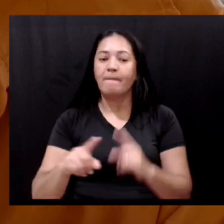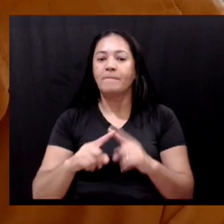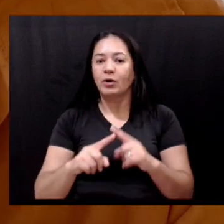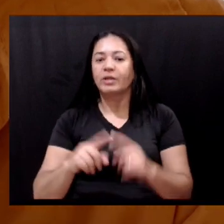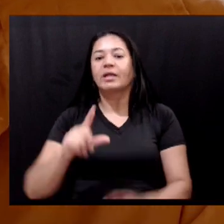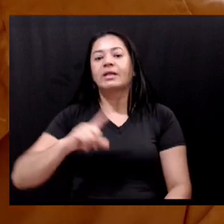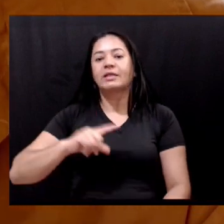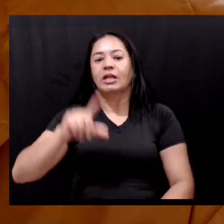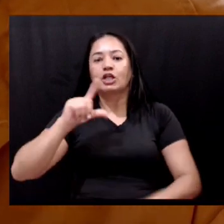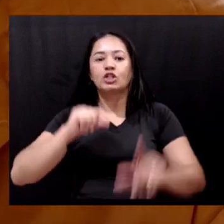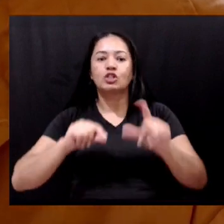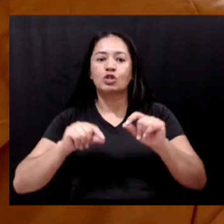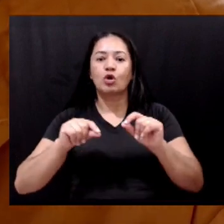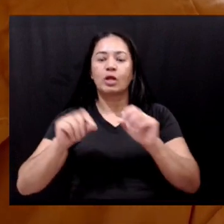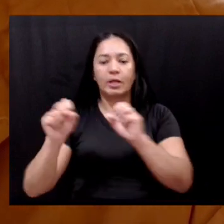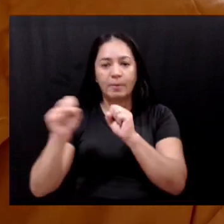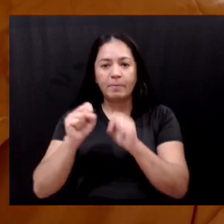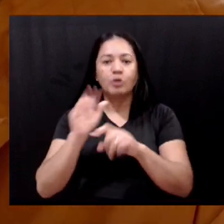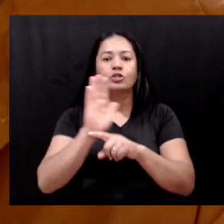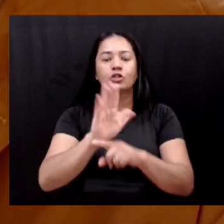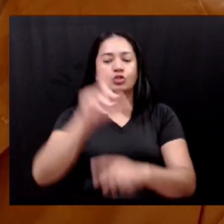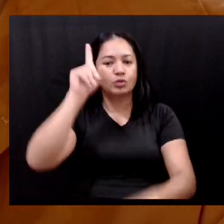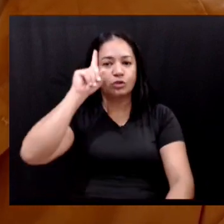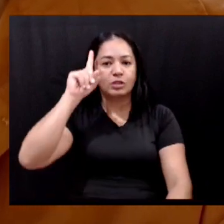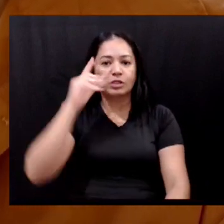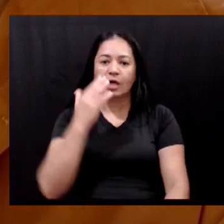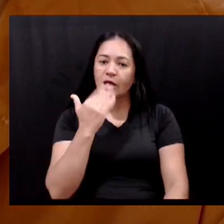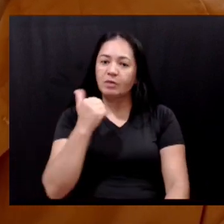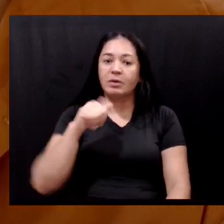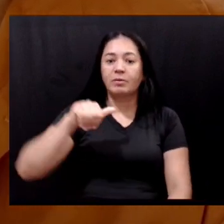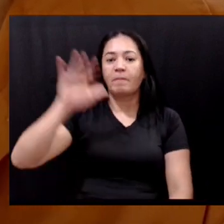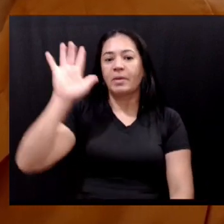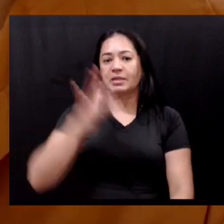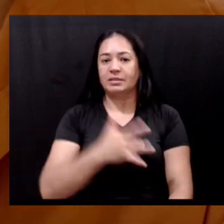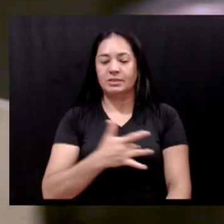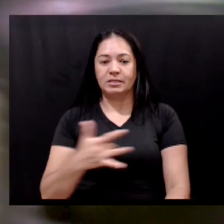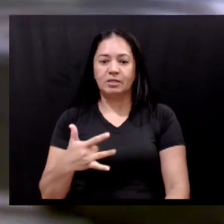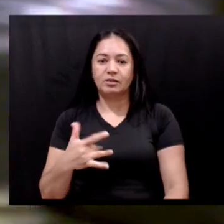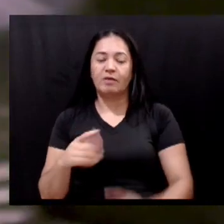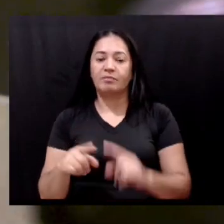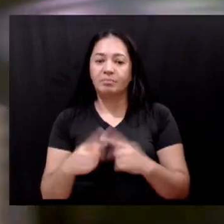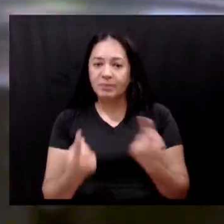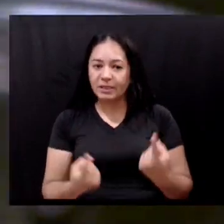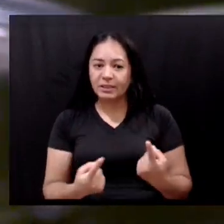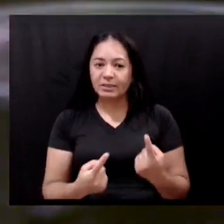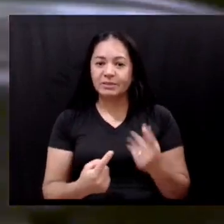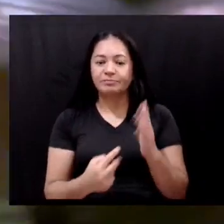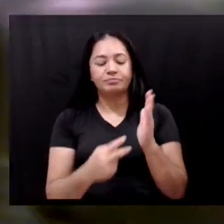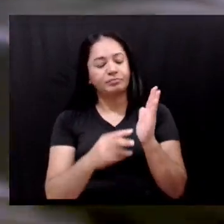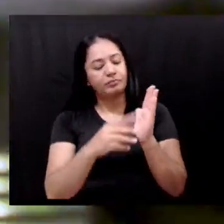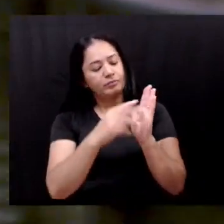possam ajudar no dia a dia e são mais saudáveis. Eu acho que a leitura do rótulo e a gente